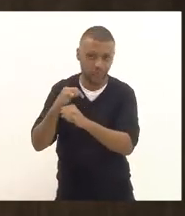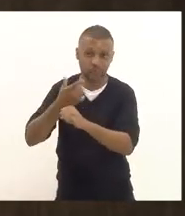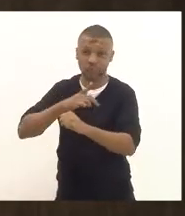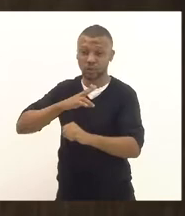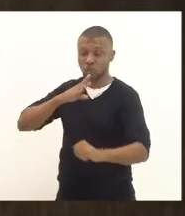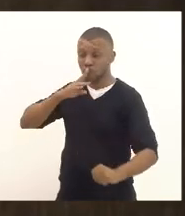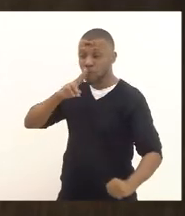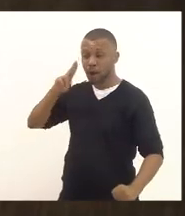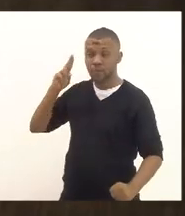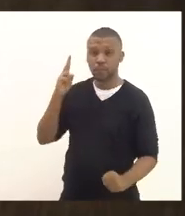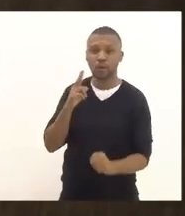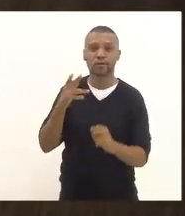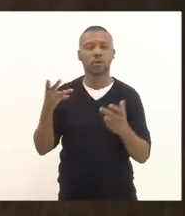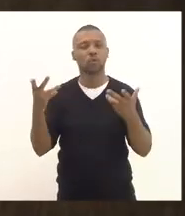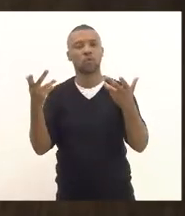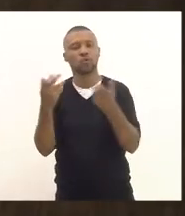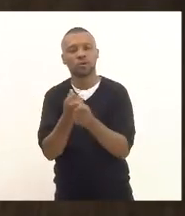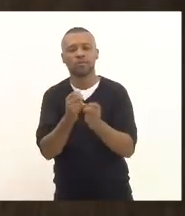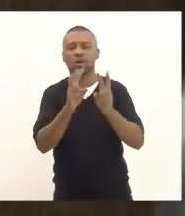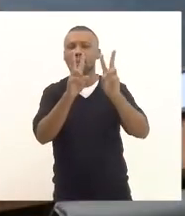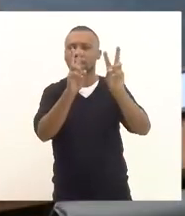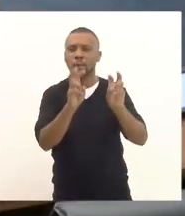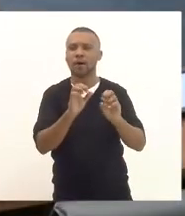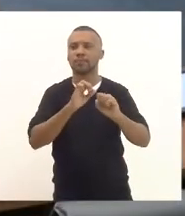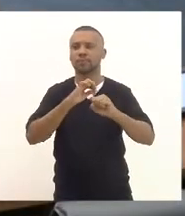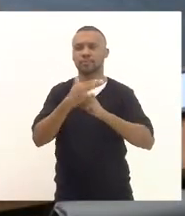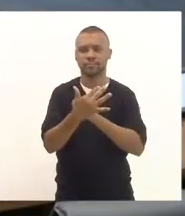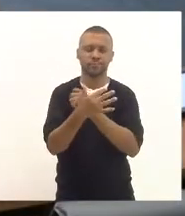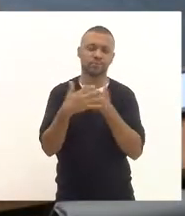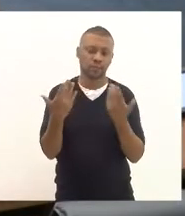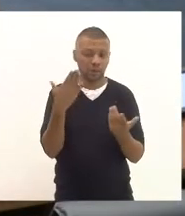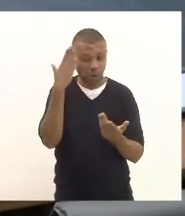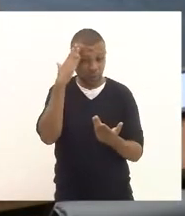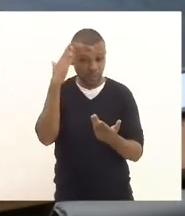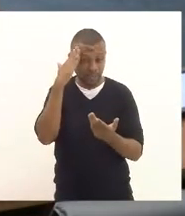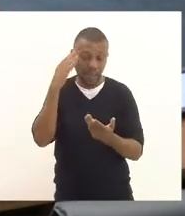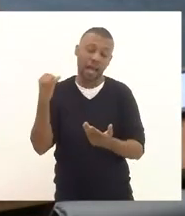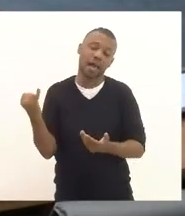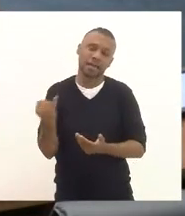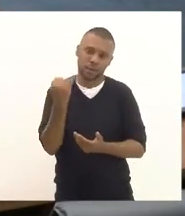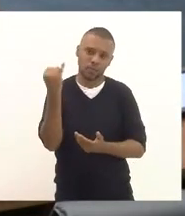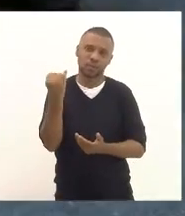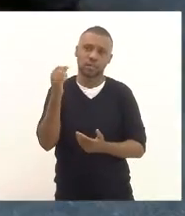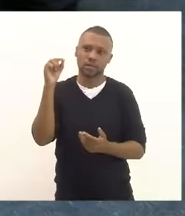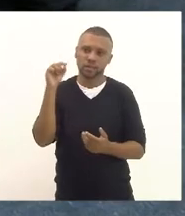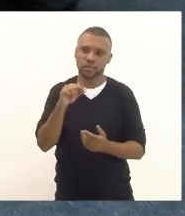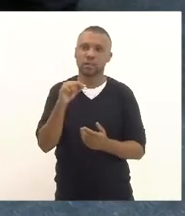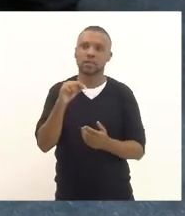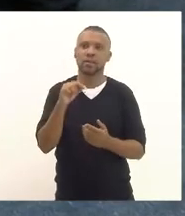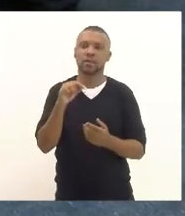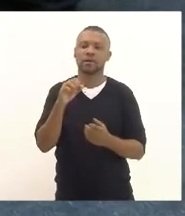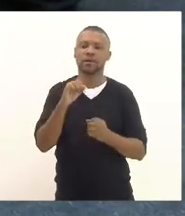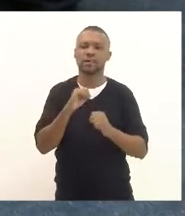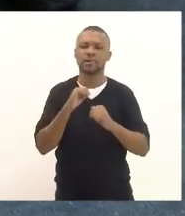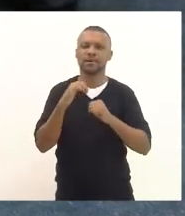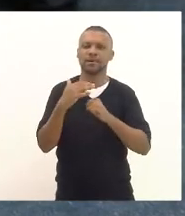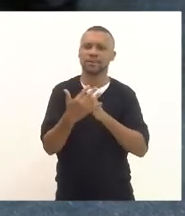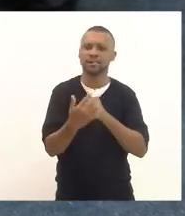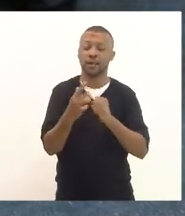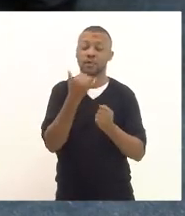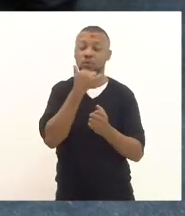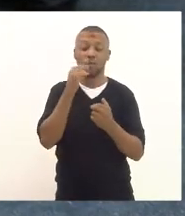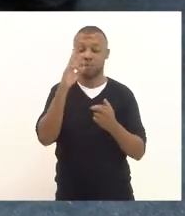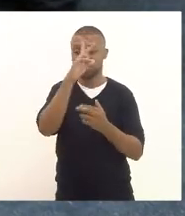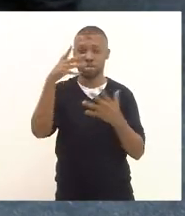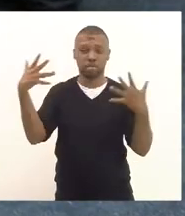acho questões da cor verde eu não tenho a menor dúvida da importância da cor vídeo no enfrentamento da é